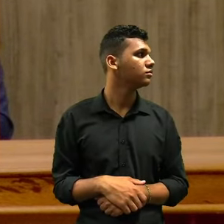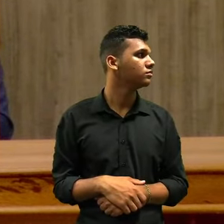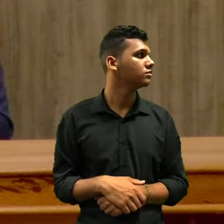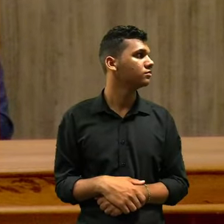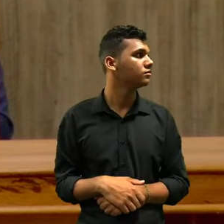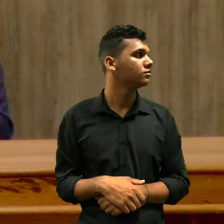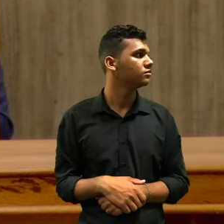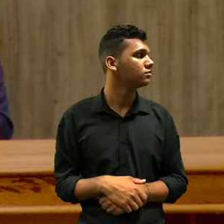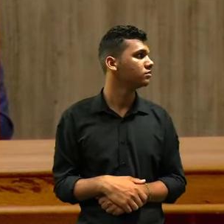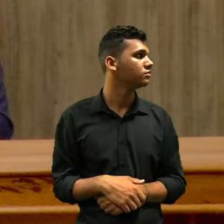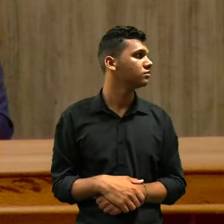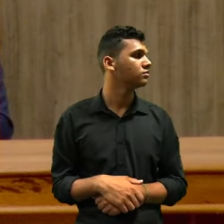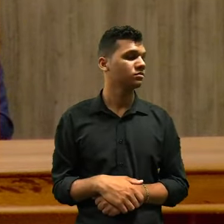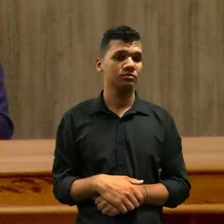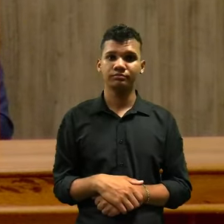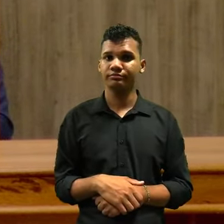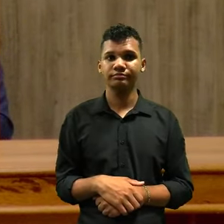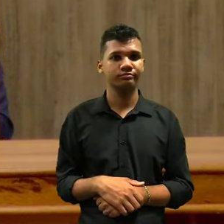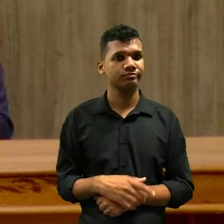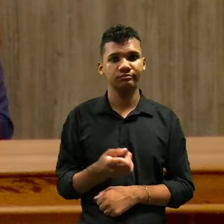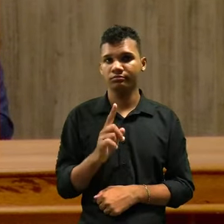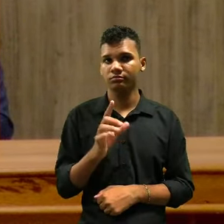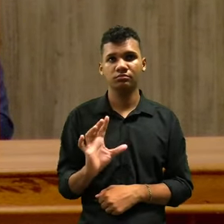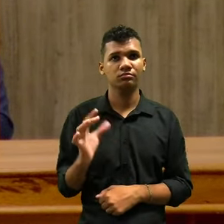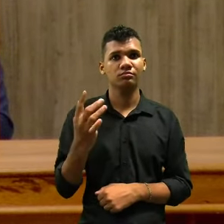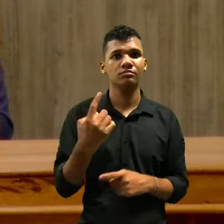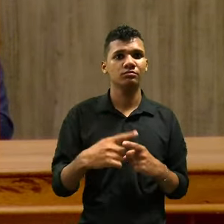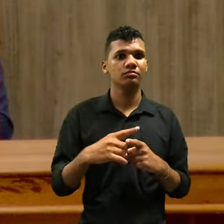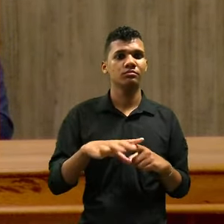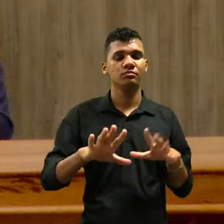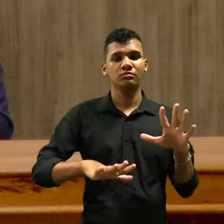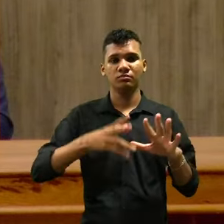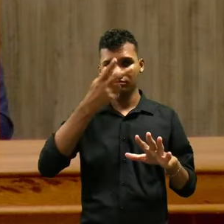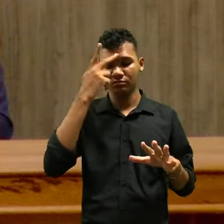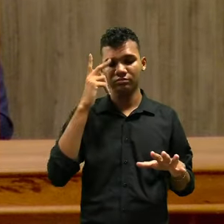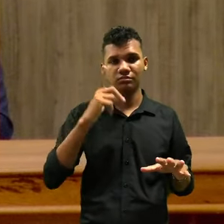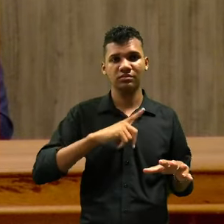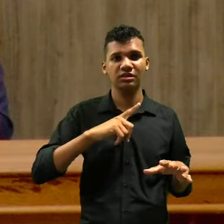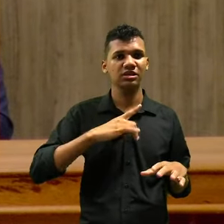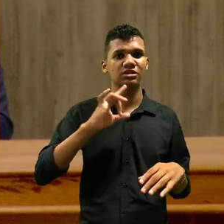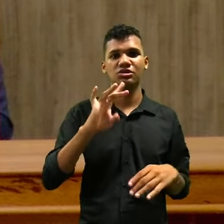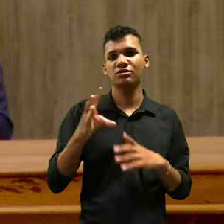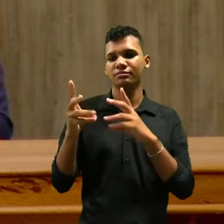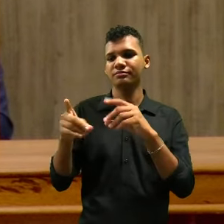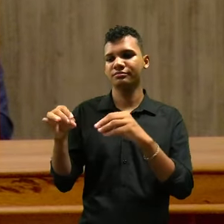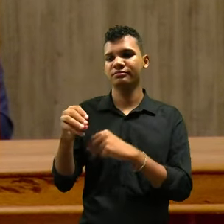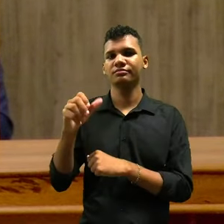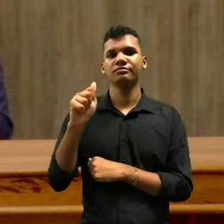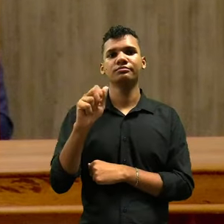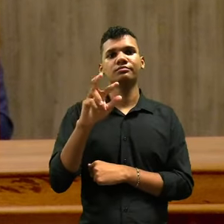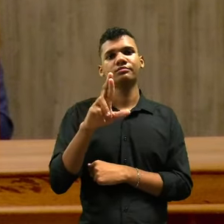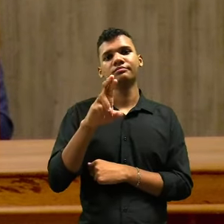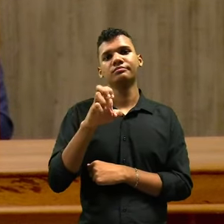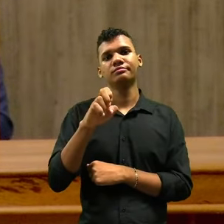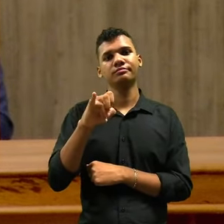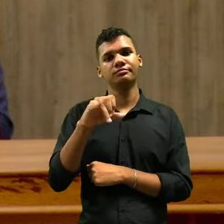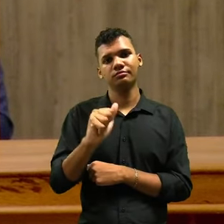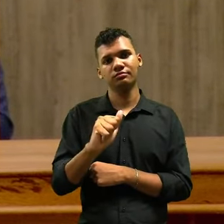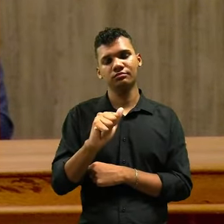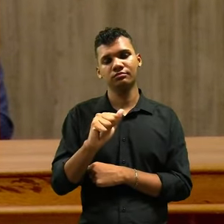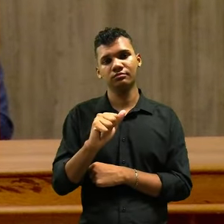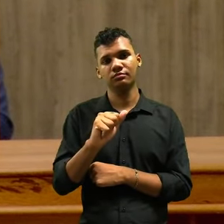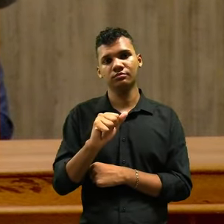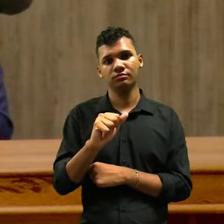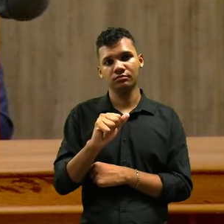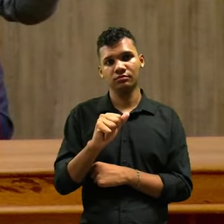hã não dá certo tem crente que só tem areia além de Areia a a